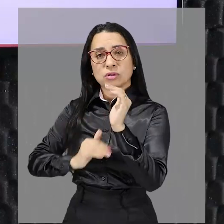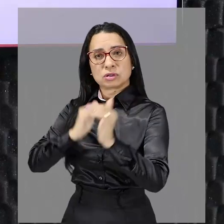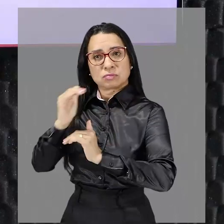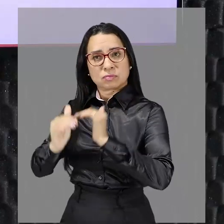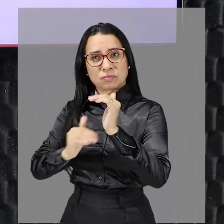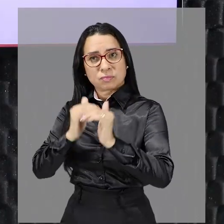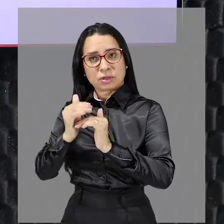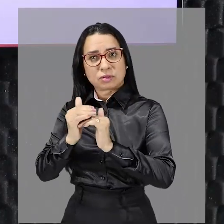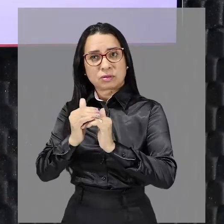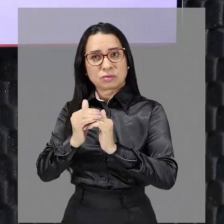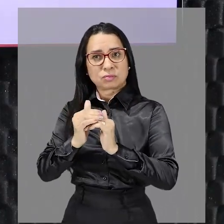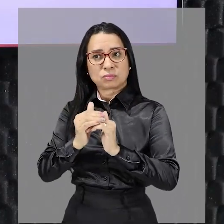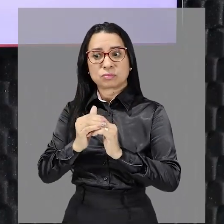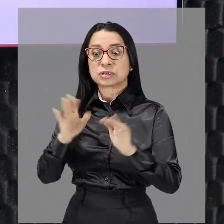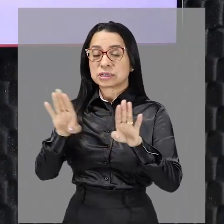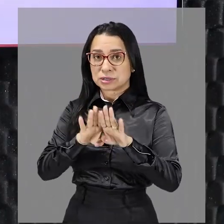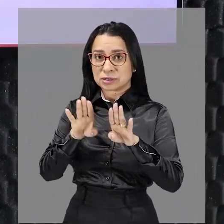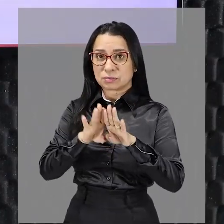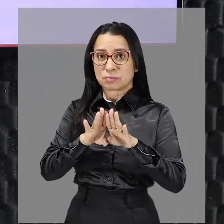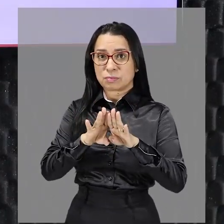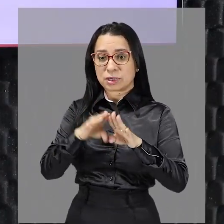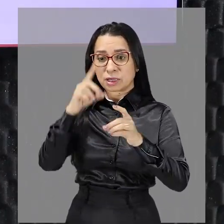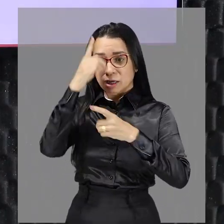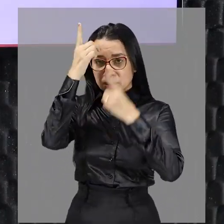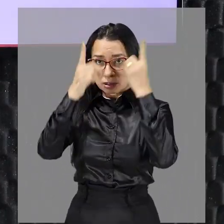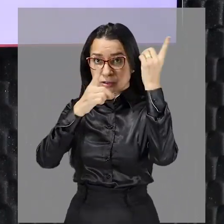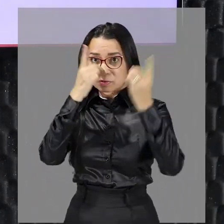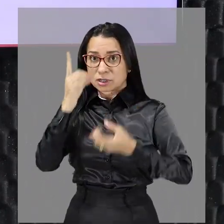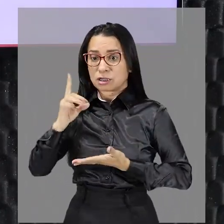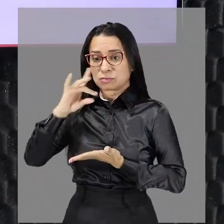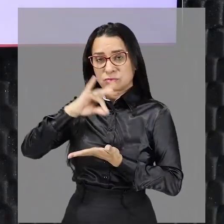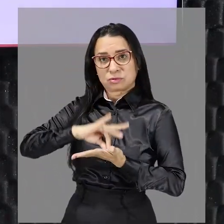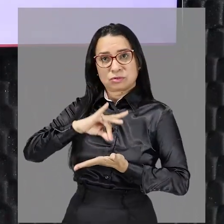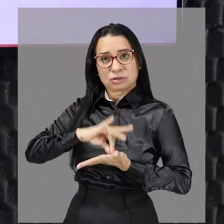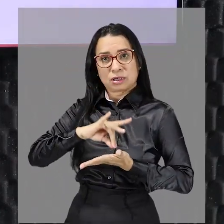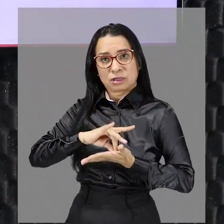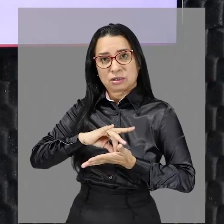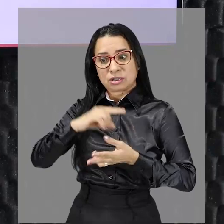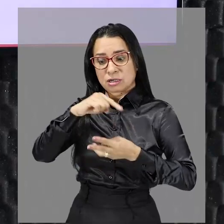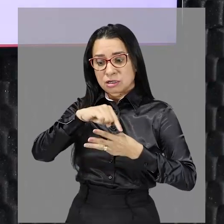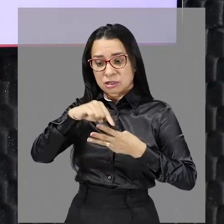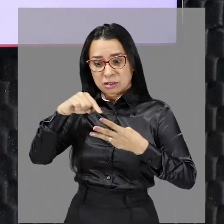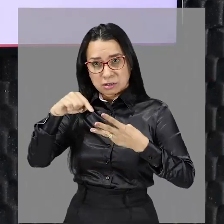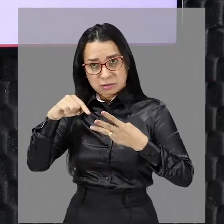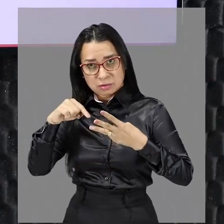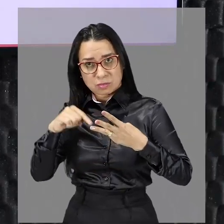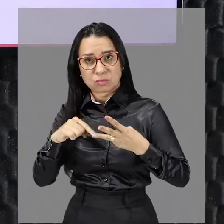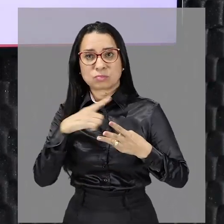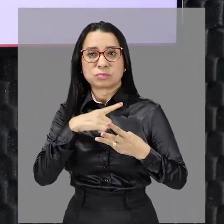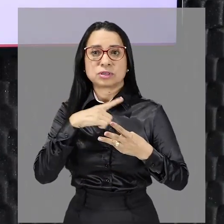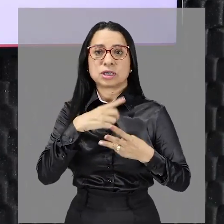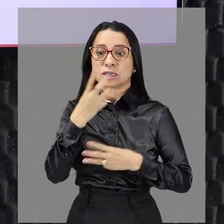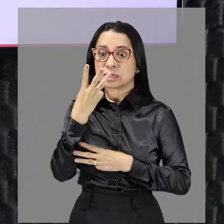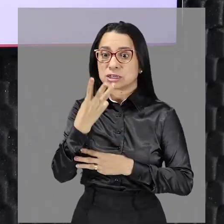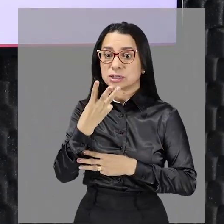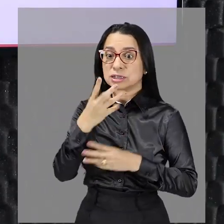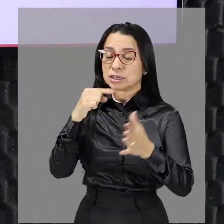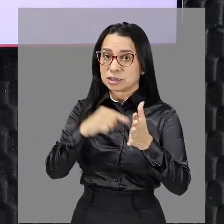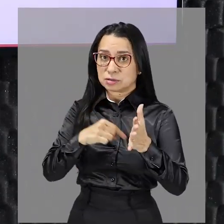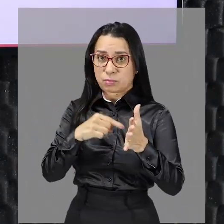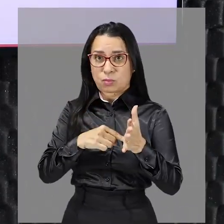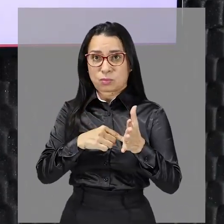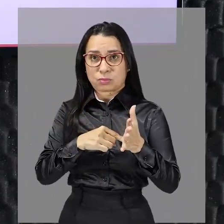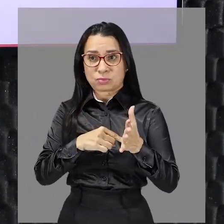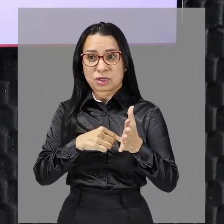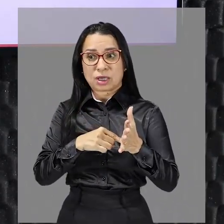a originalidade. Esses dois critérios, cada um valem 3 pontos, só aí você já soma 6 pontos na sua